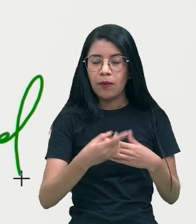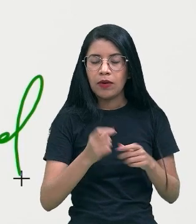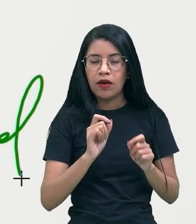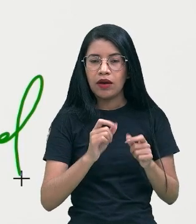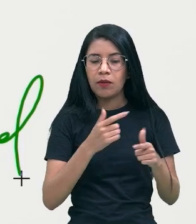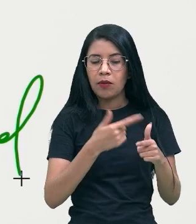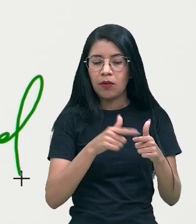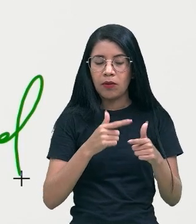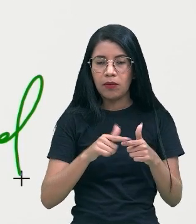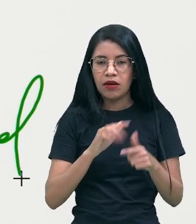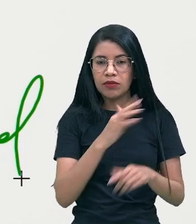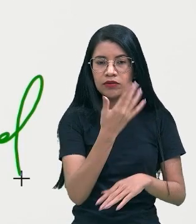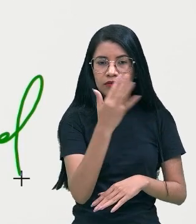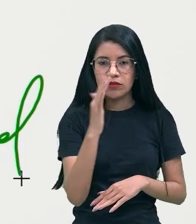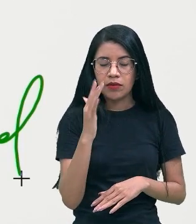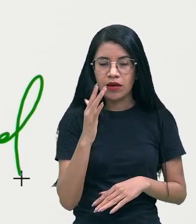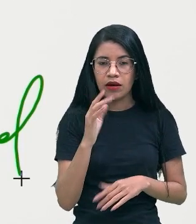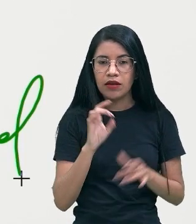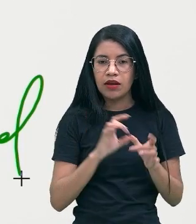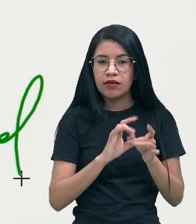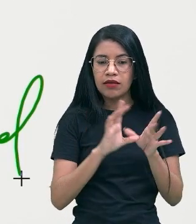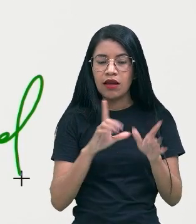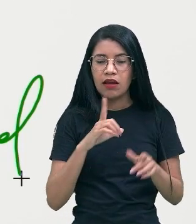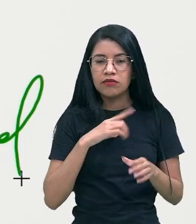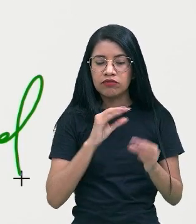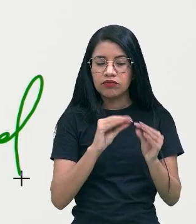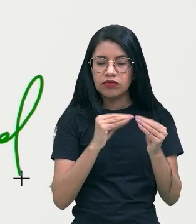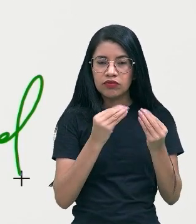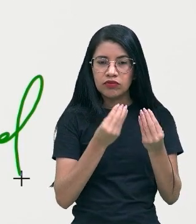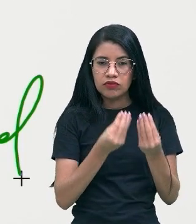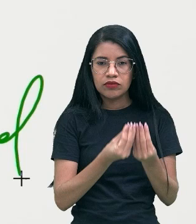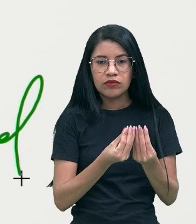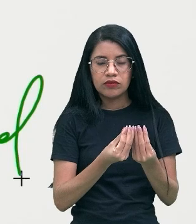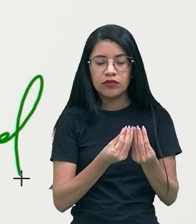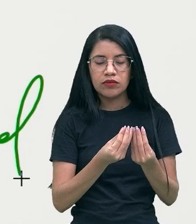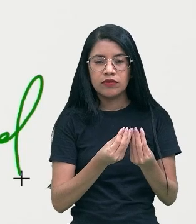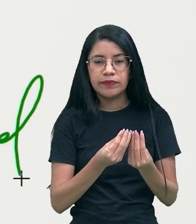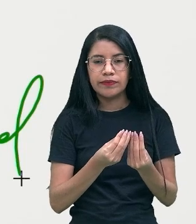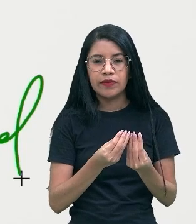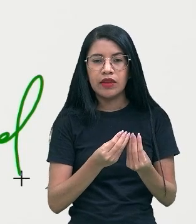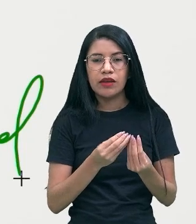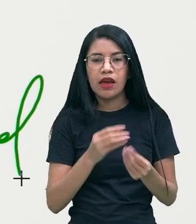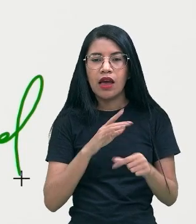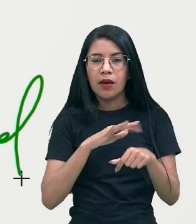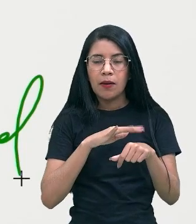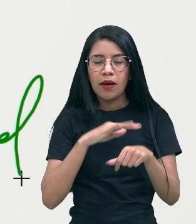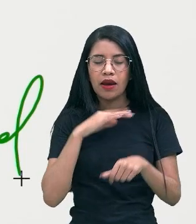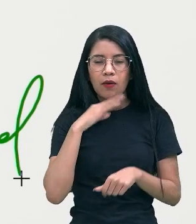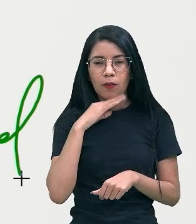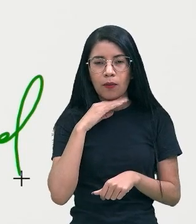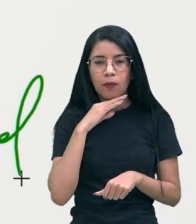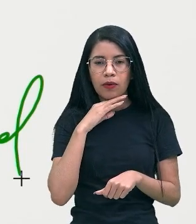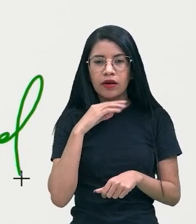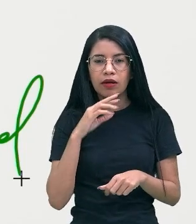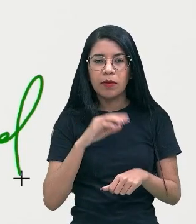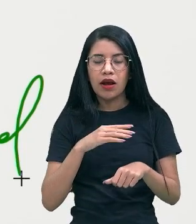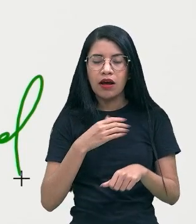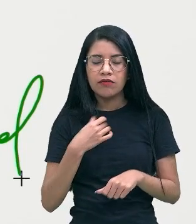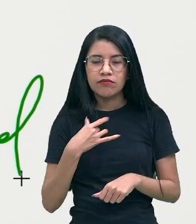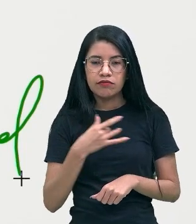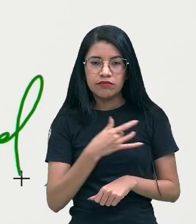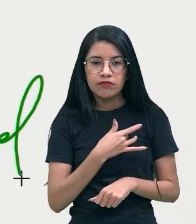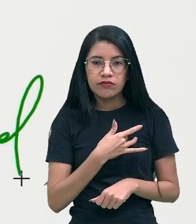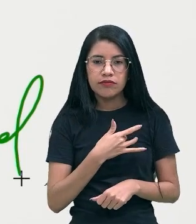ao ambiente, porque eles vão liberar substâncias que vão fazer mal aos seres humanos, por exemplo,